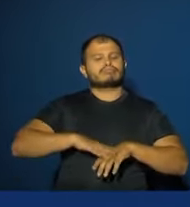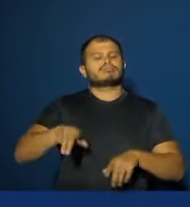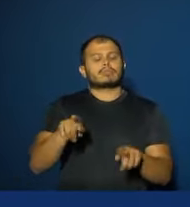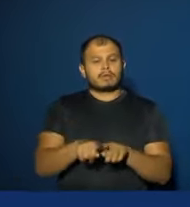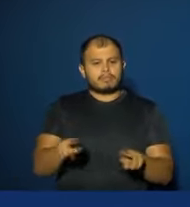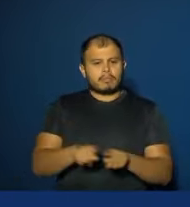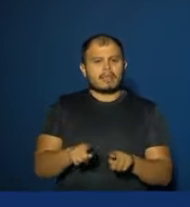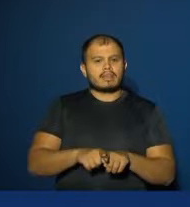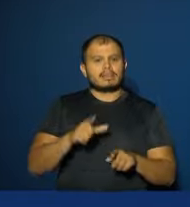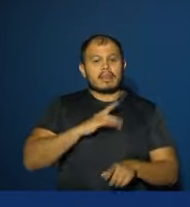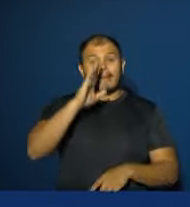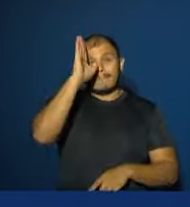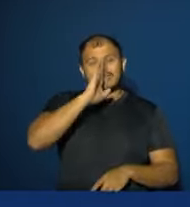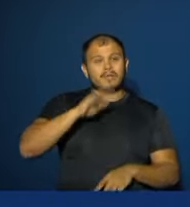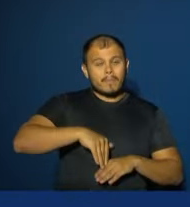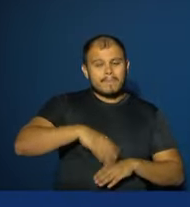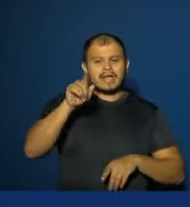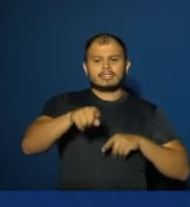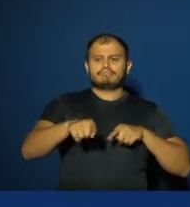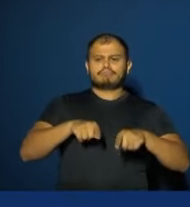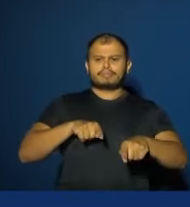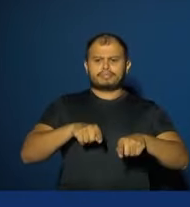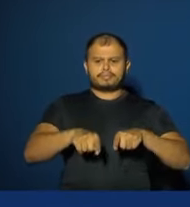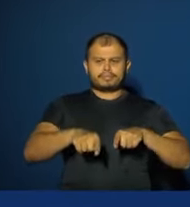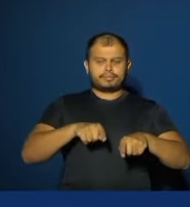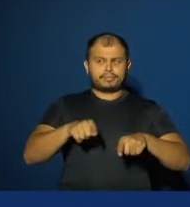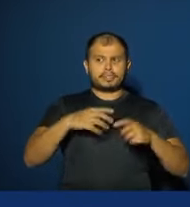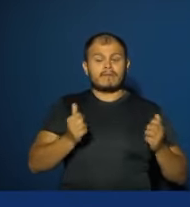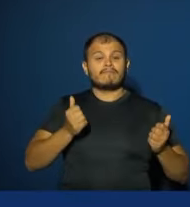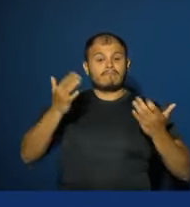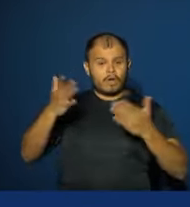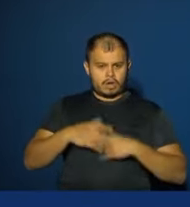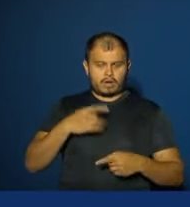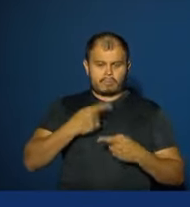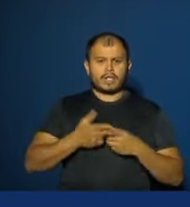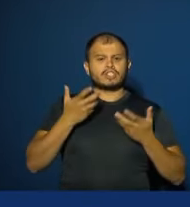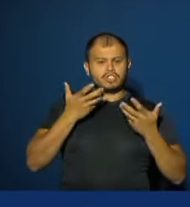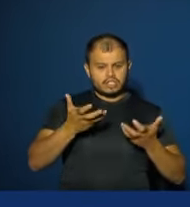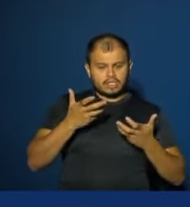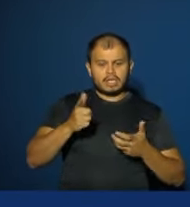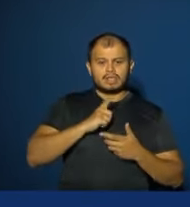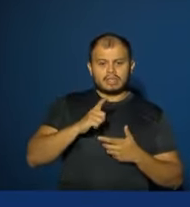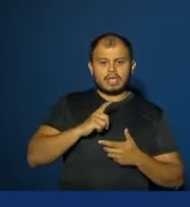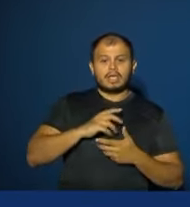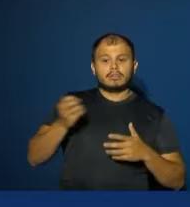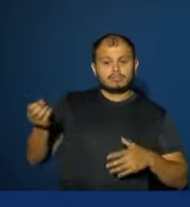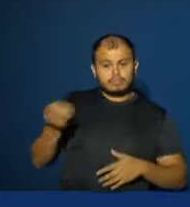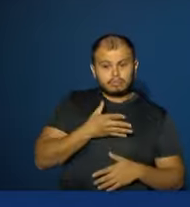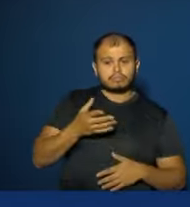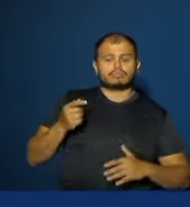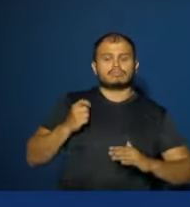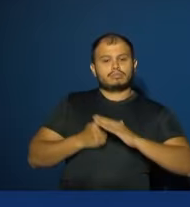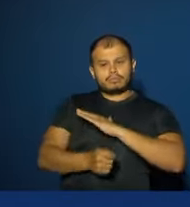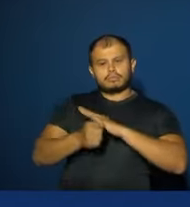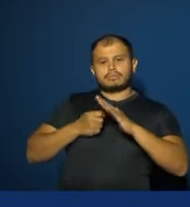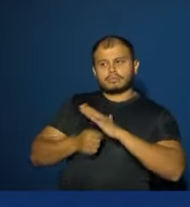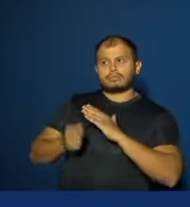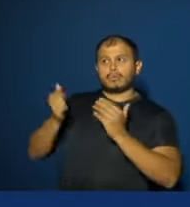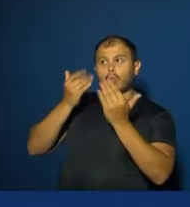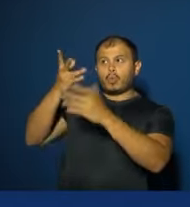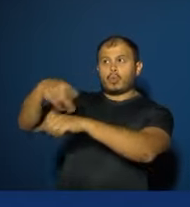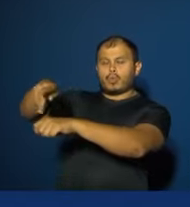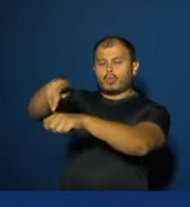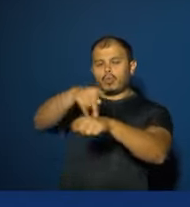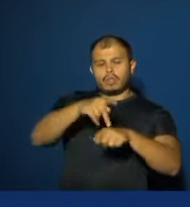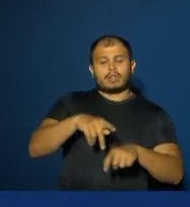Brasil mais competitivo. Afinal de contas, nós queremos atrair investimentos externos e queremos